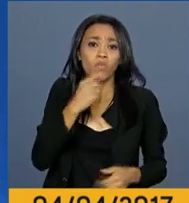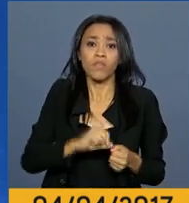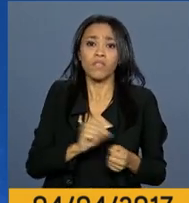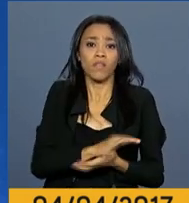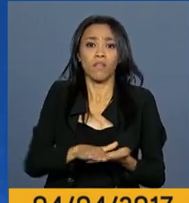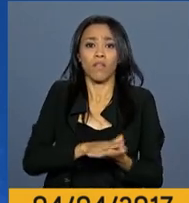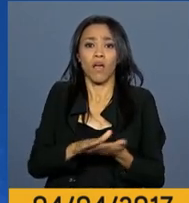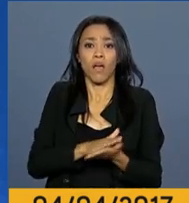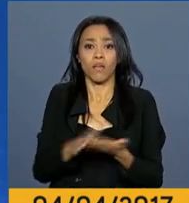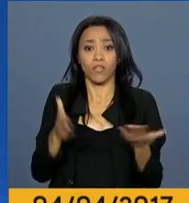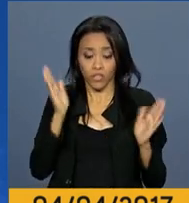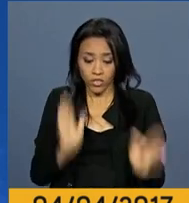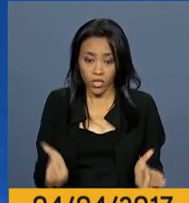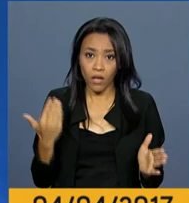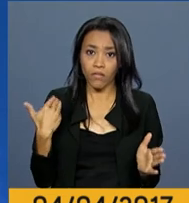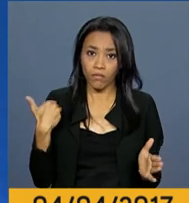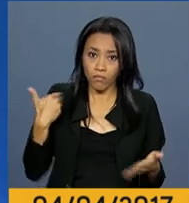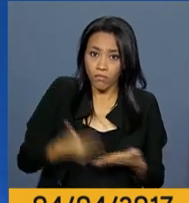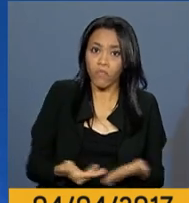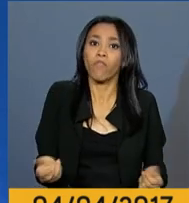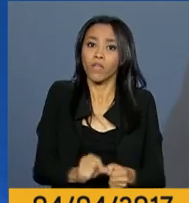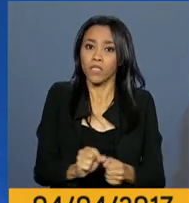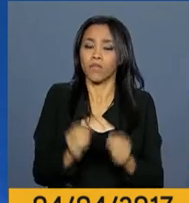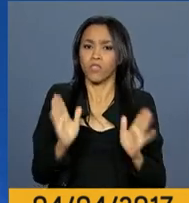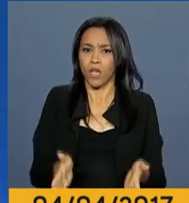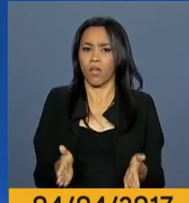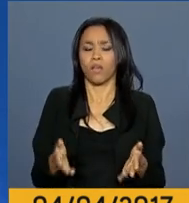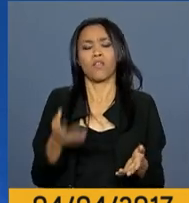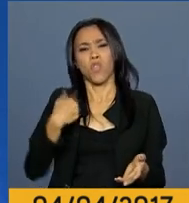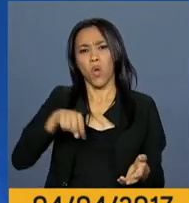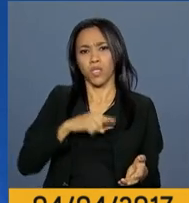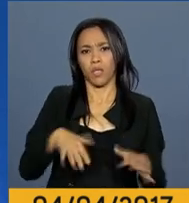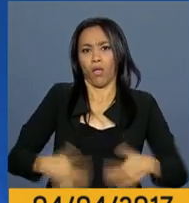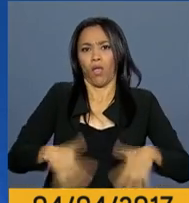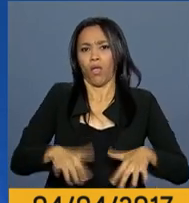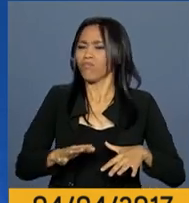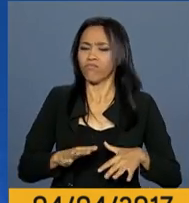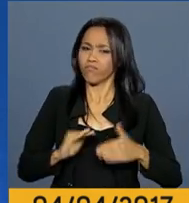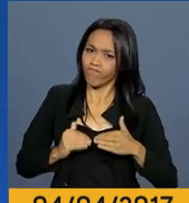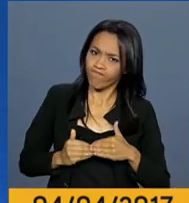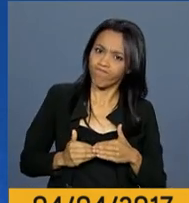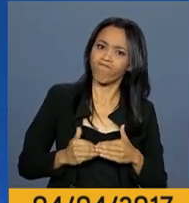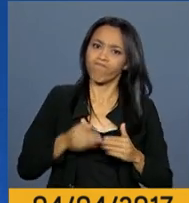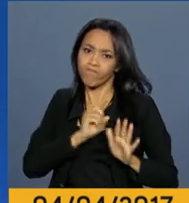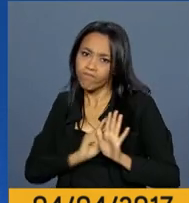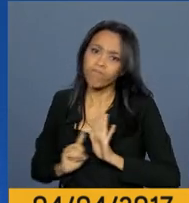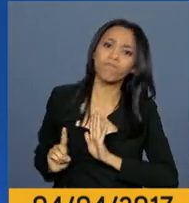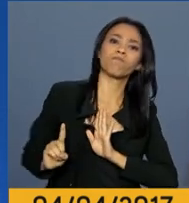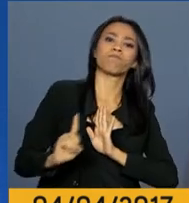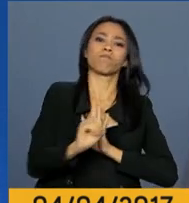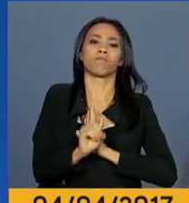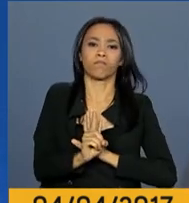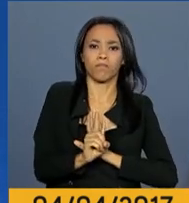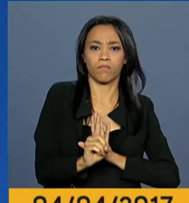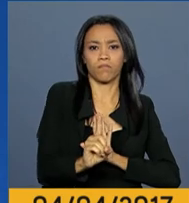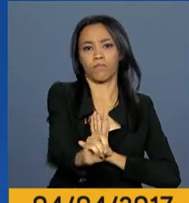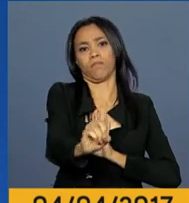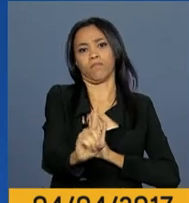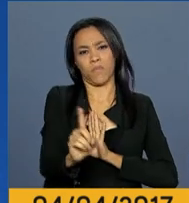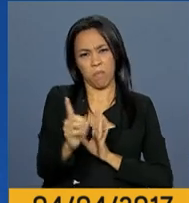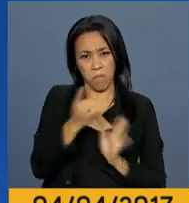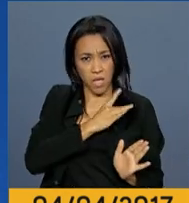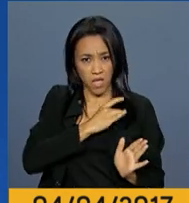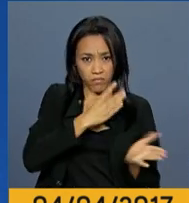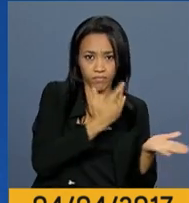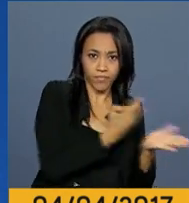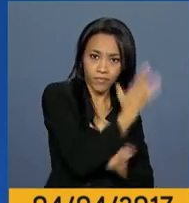Mas nós não nos deixamos acuar, dissipamos completamente os temores. Já disse que neste